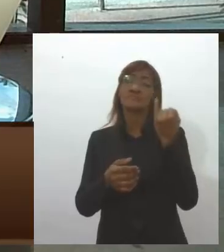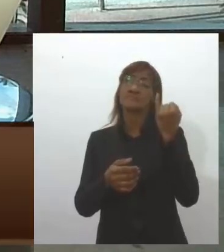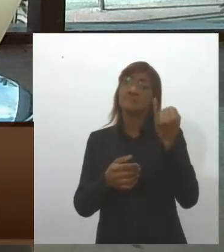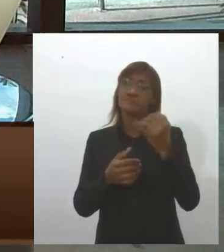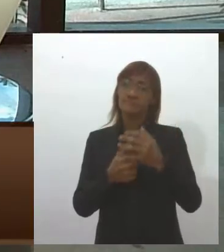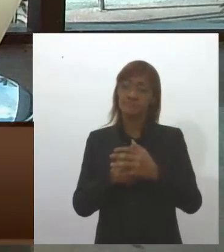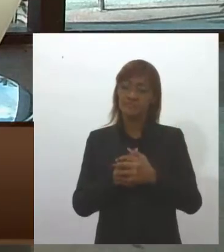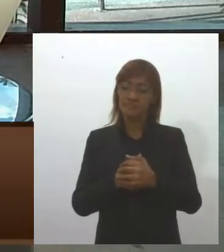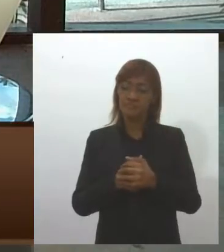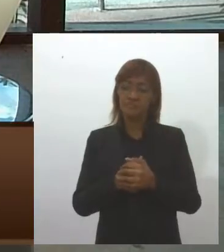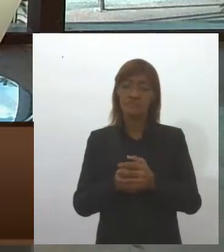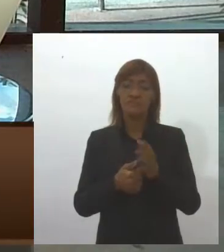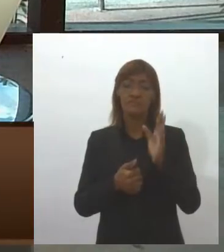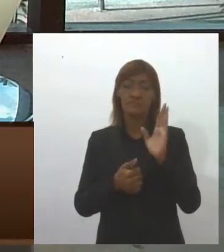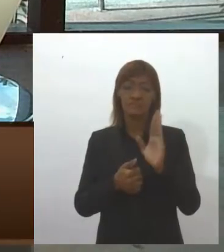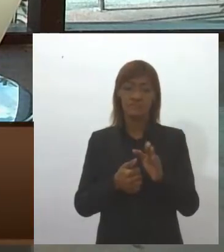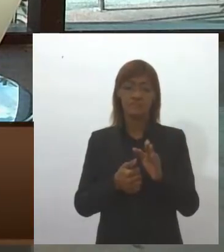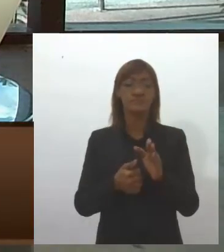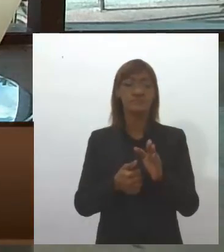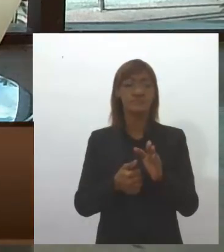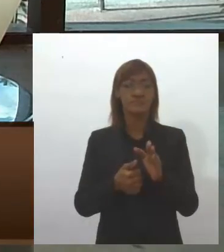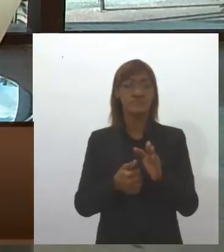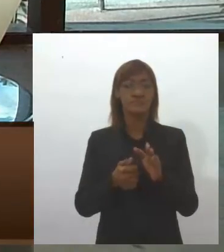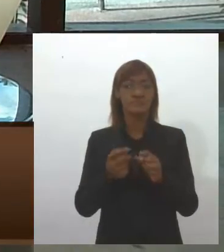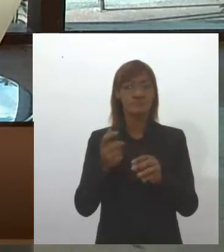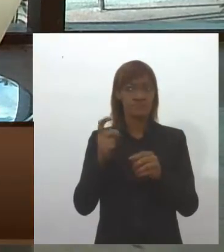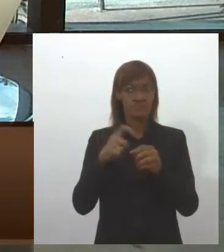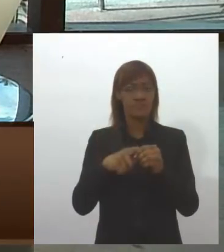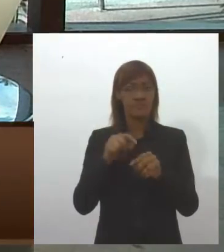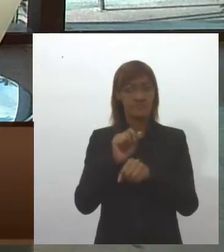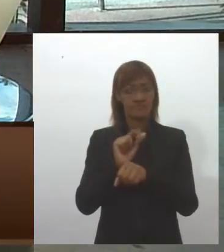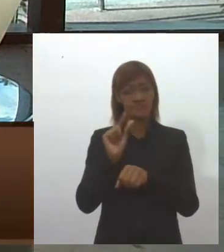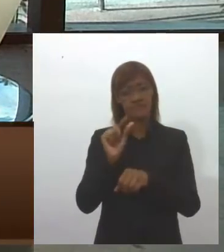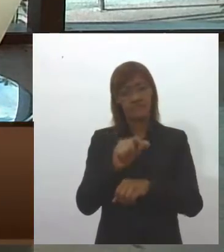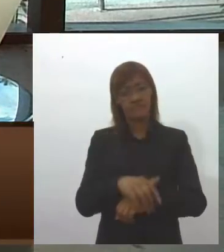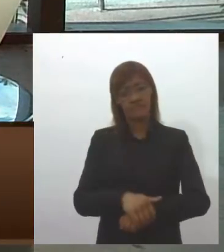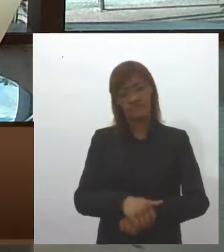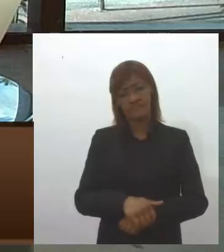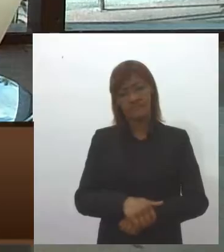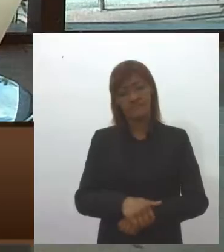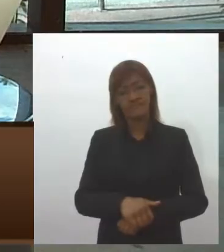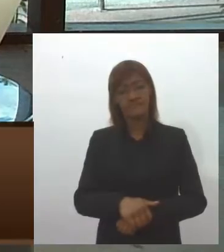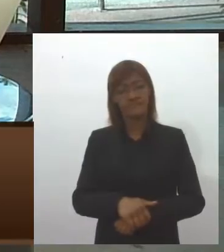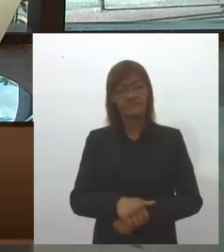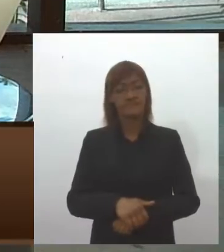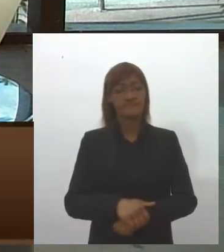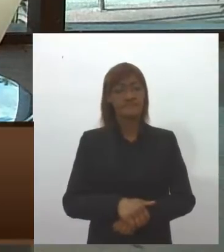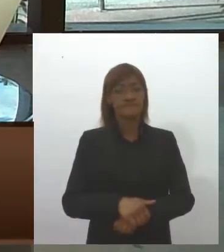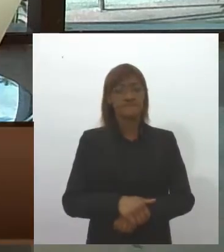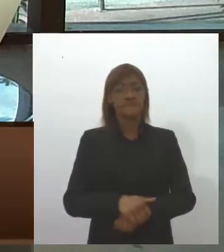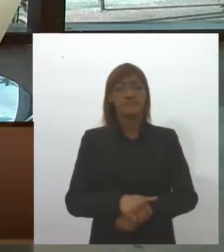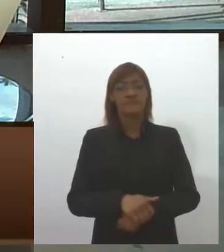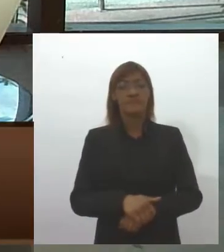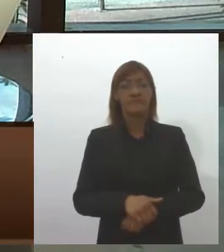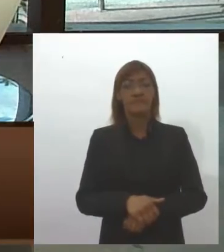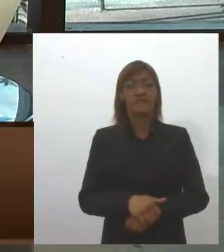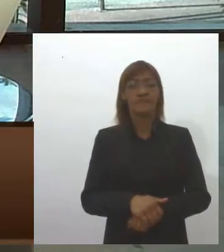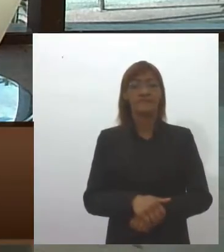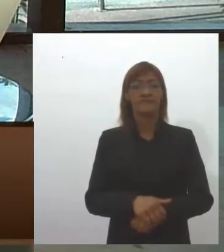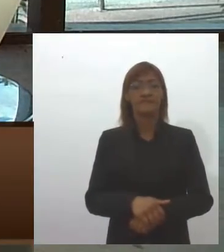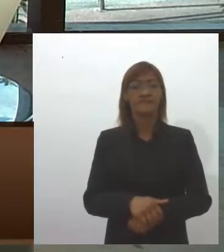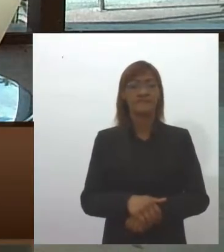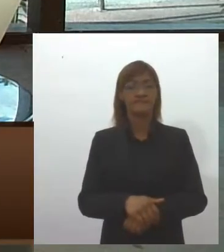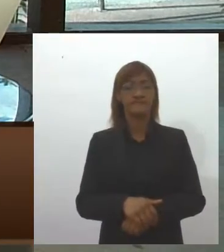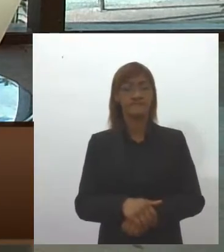do raciocínio. Acho que está voltando. Vamos aqui com a técnica. Sara, essa é uma pauta bem. Voltou aí?